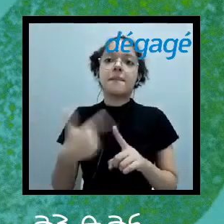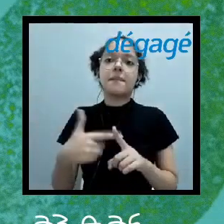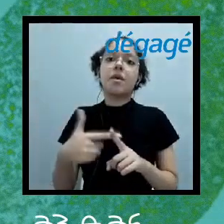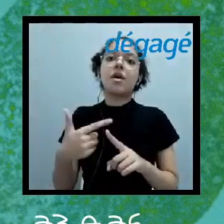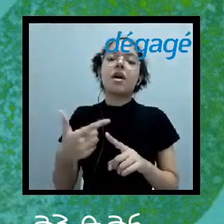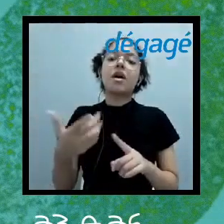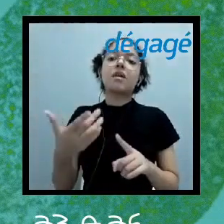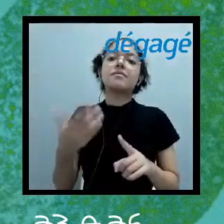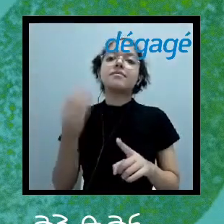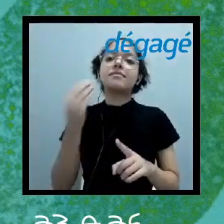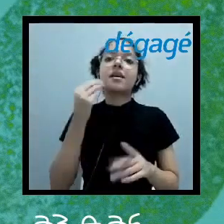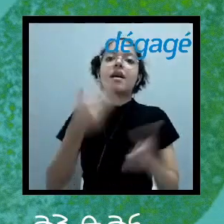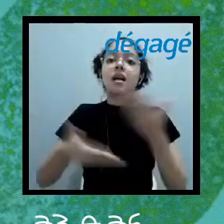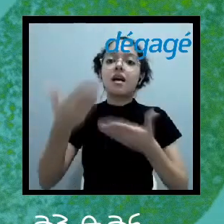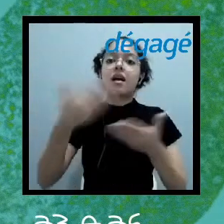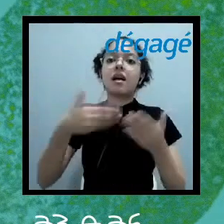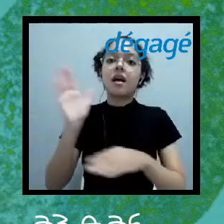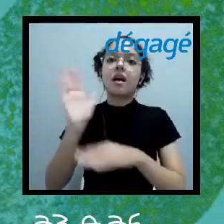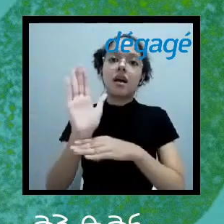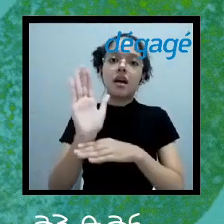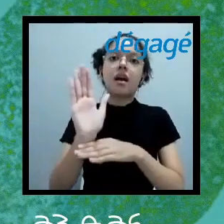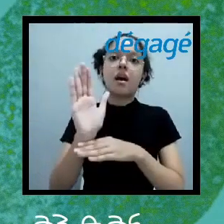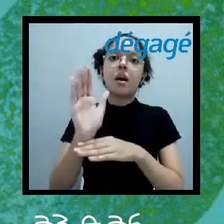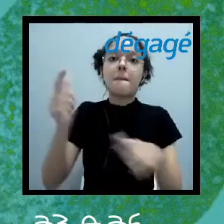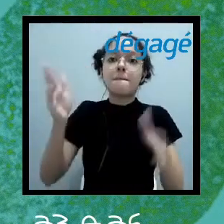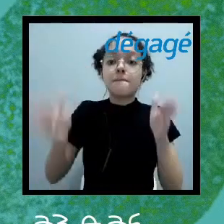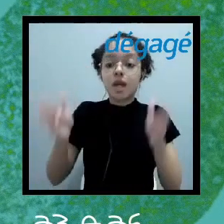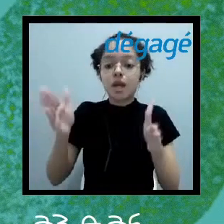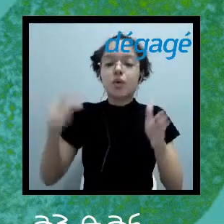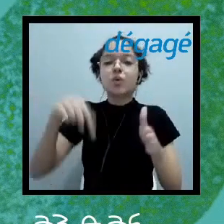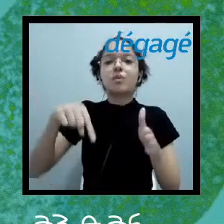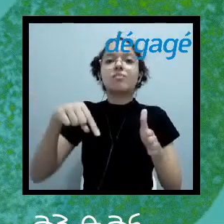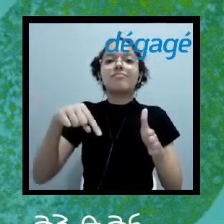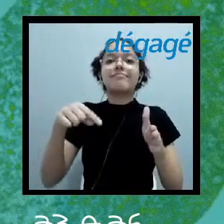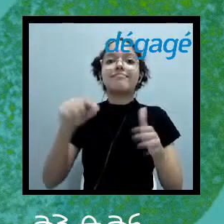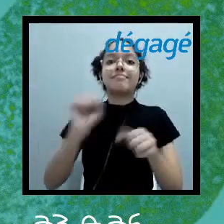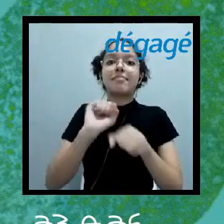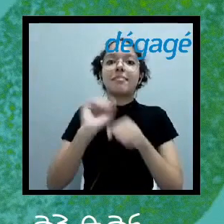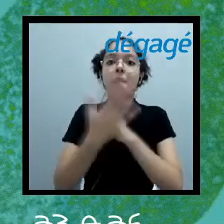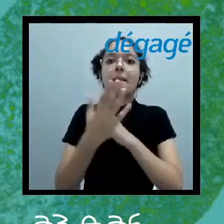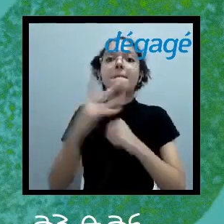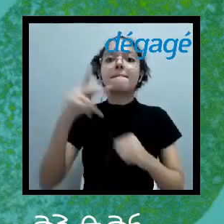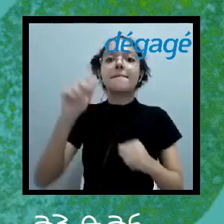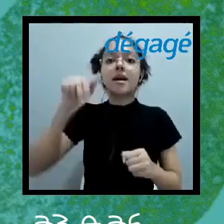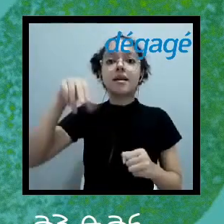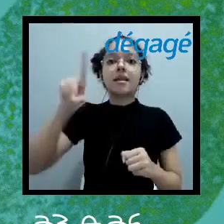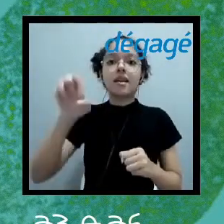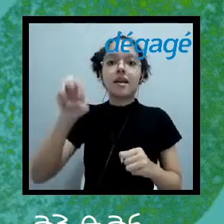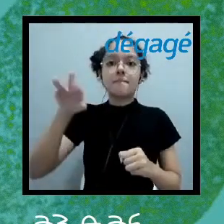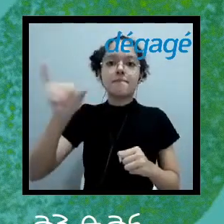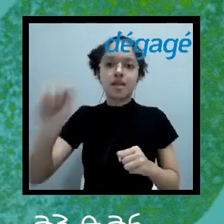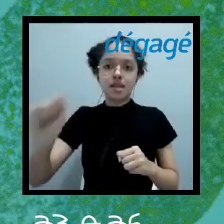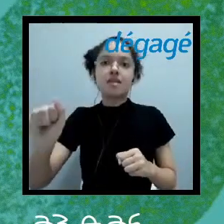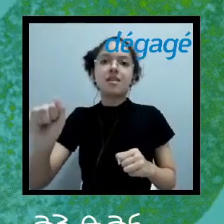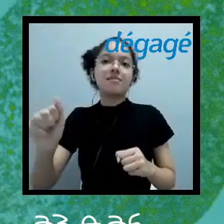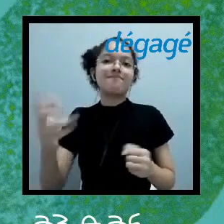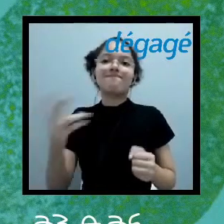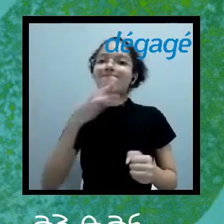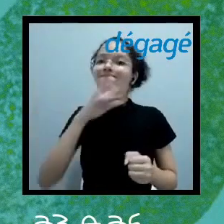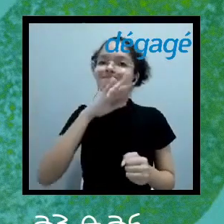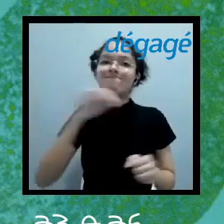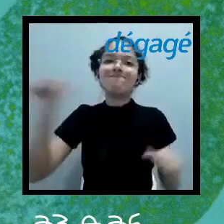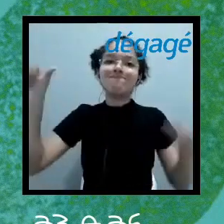né, apocalíptico, e essa galera ficou completamente abandonada, perderam todas as terapias, saíram